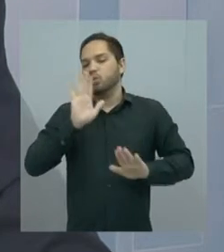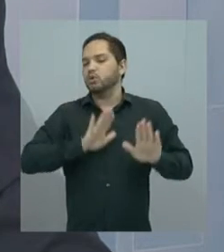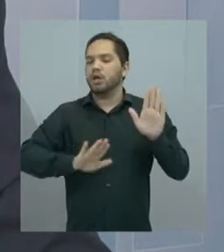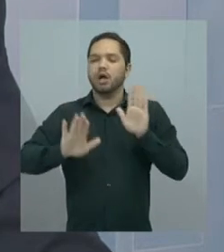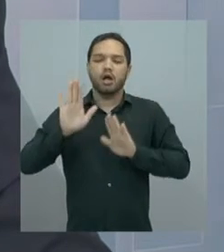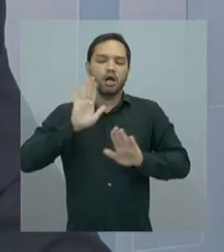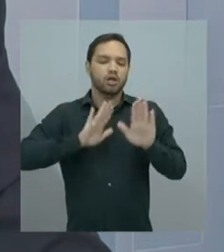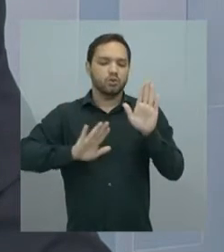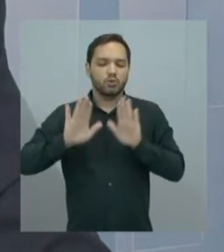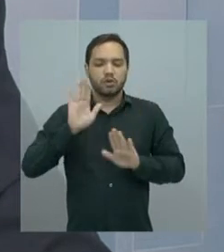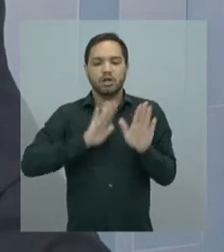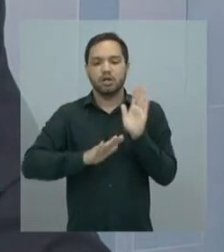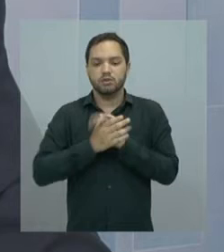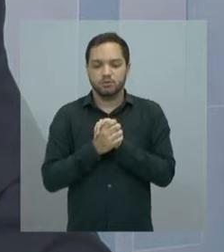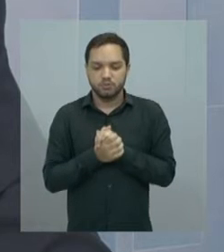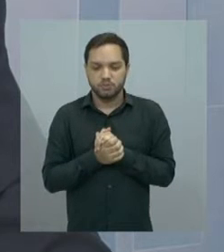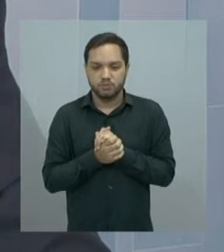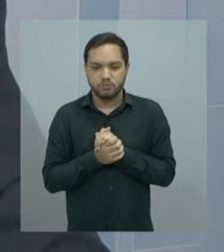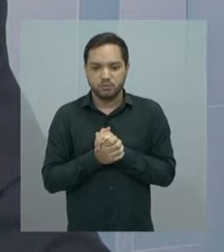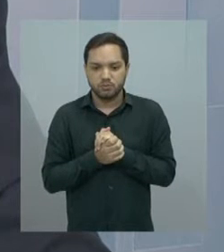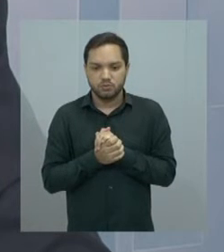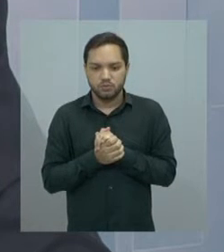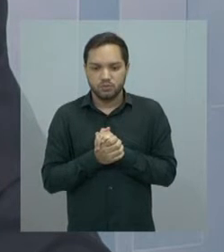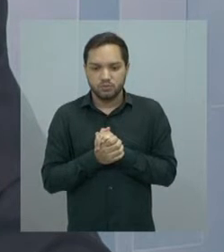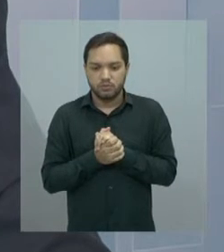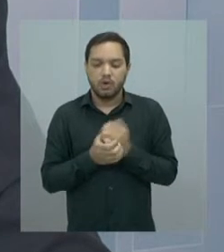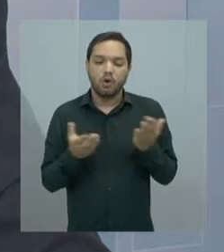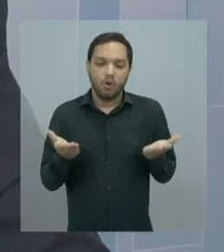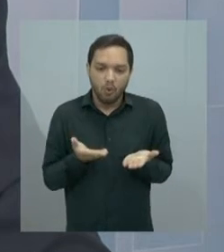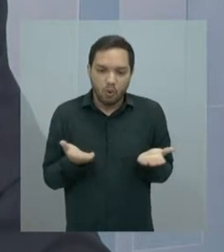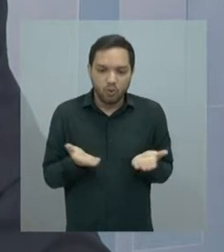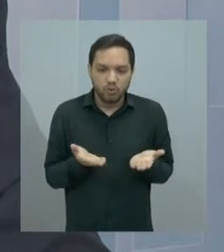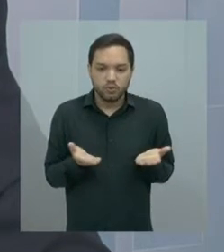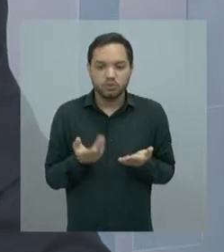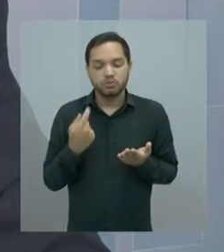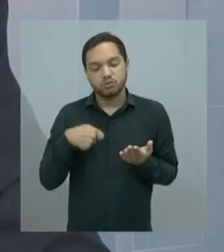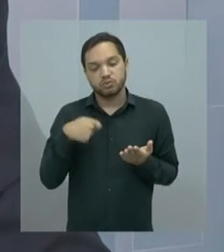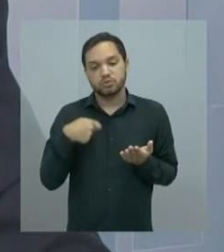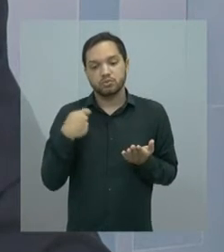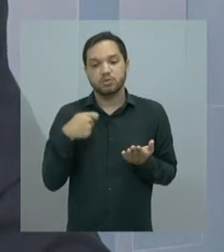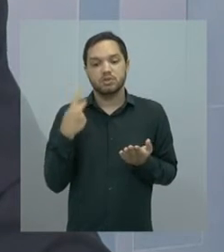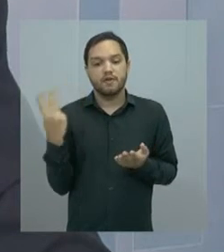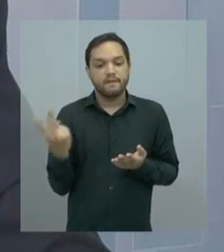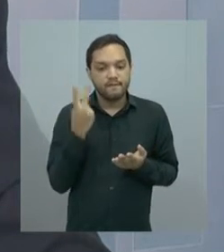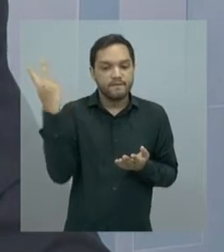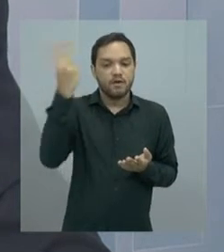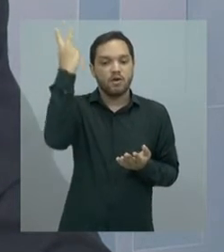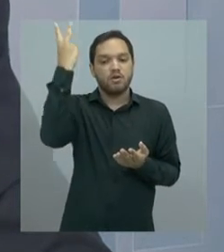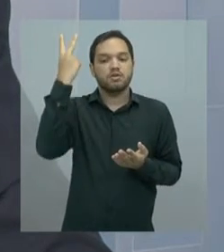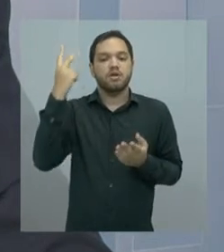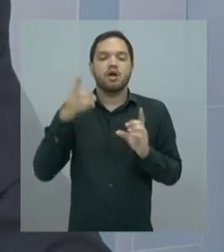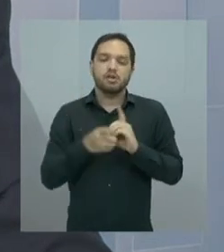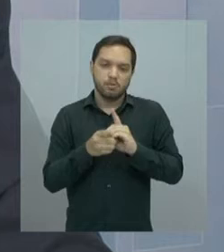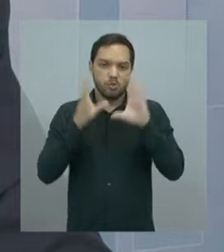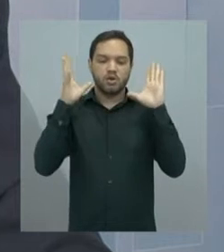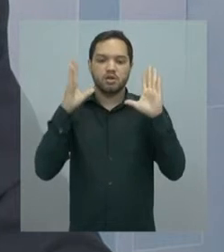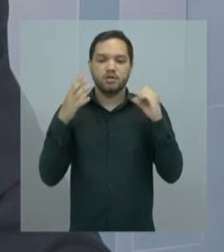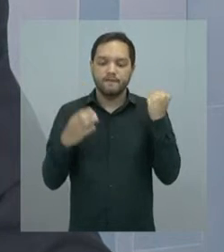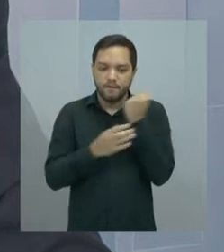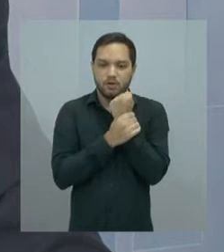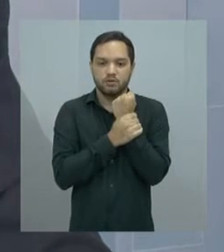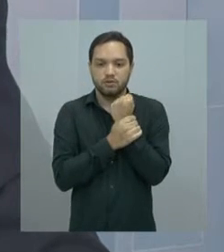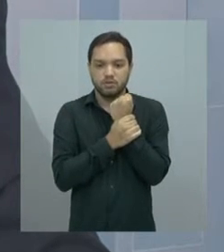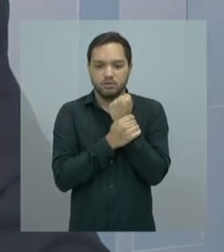isso. Nós estamos nos tempos que a gente tem que valorizar e fortalecer a democracia,